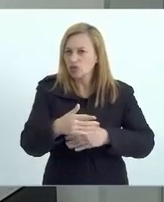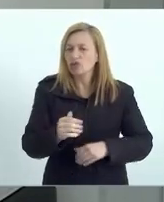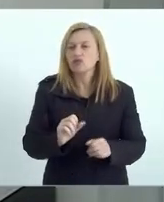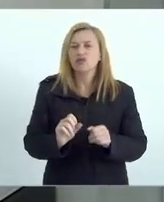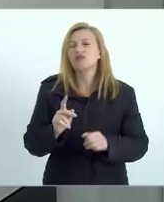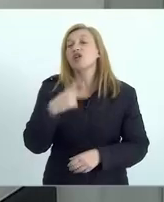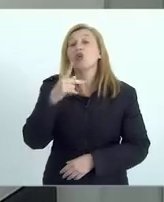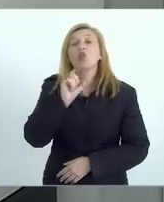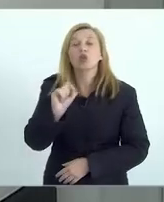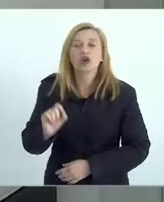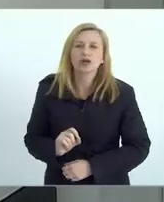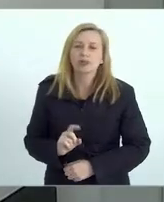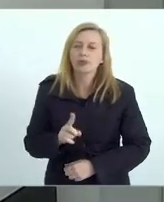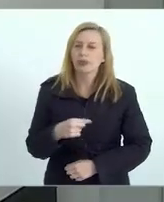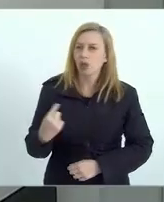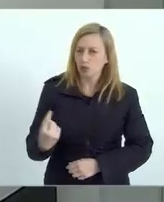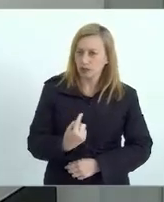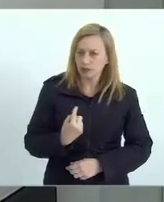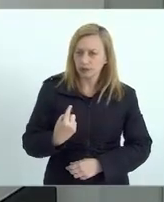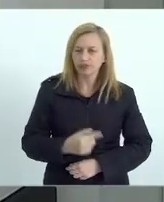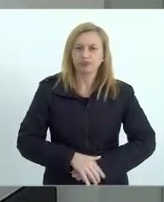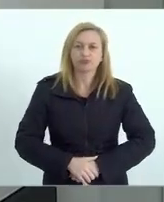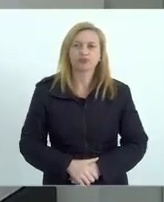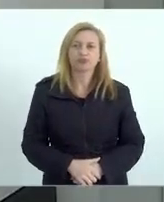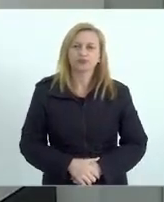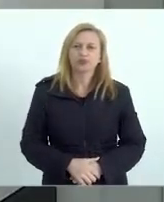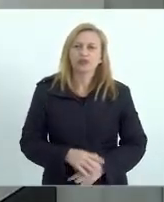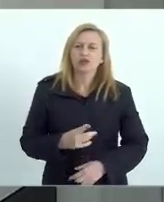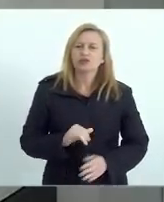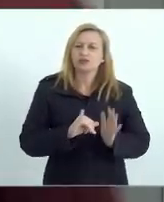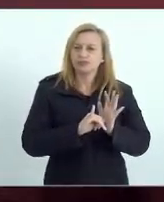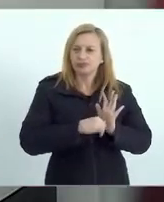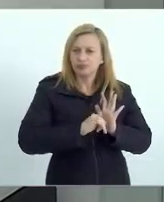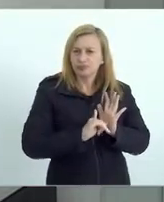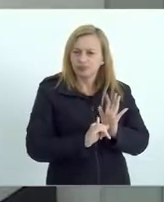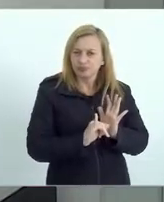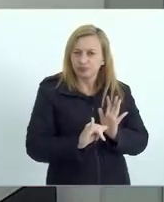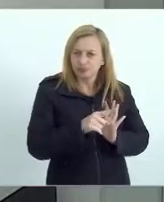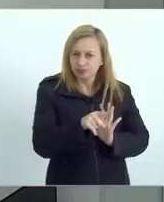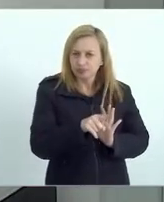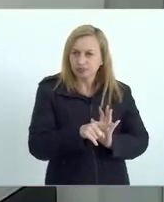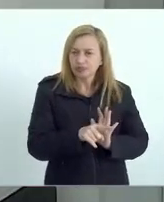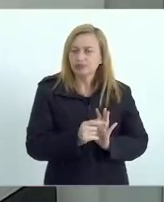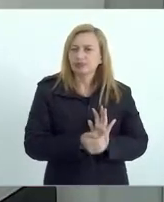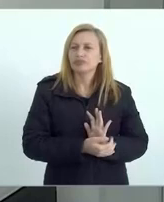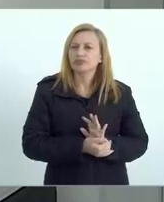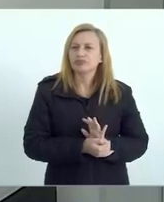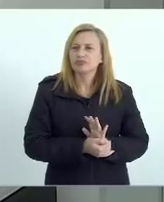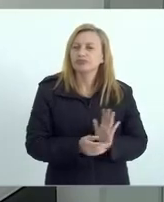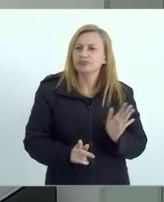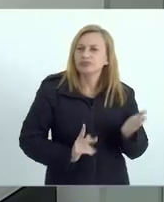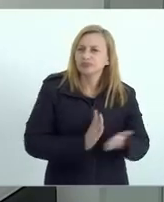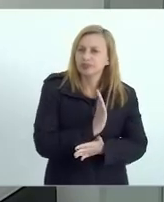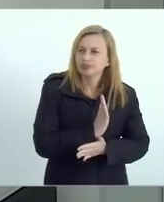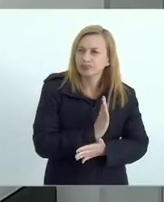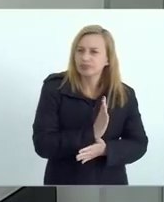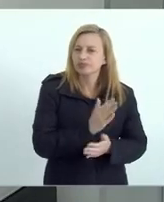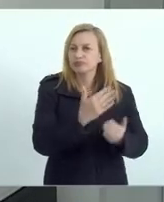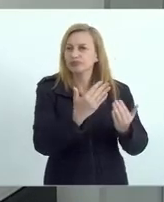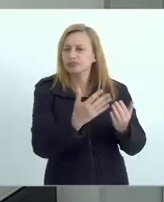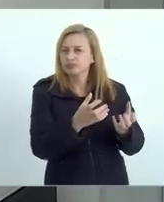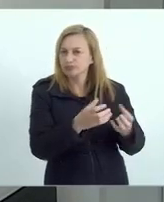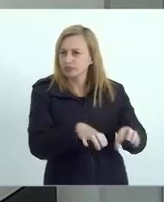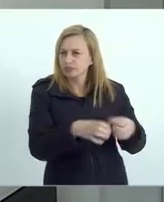dizer com isso quando a gente é saiu o diário oficial de aprovada no concurso